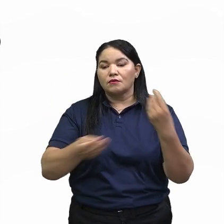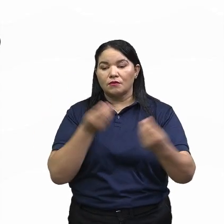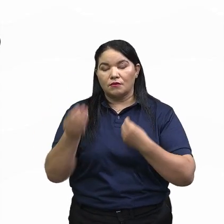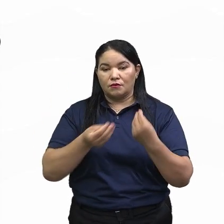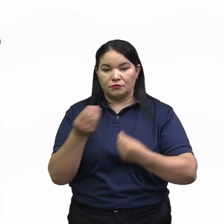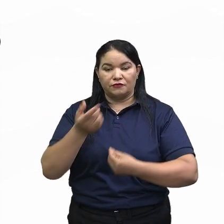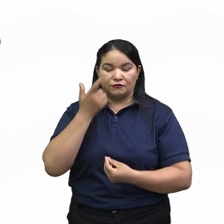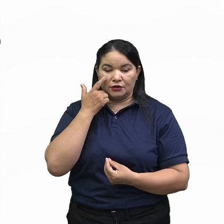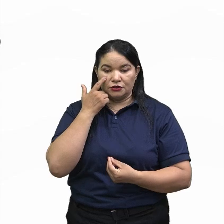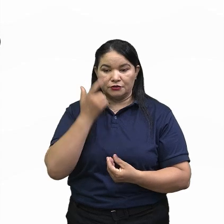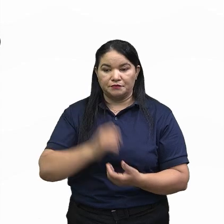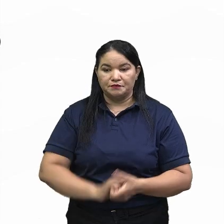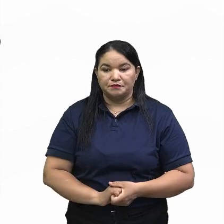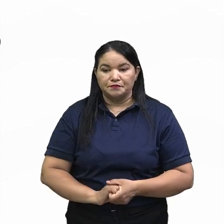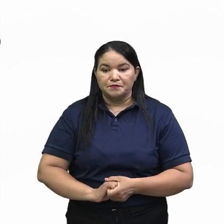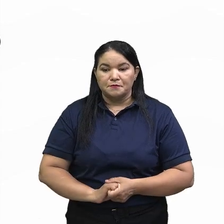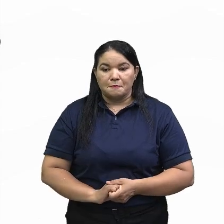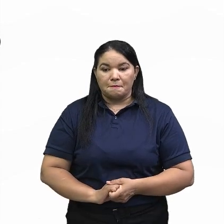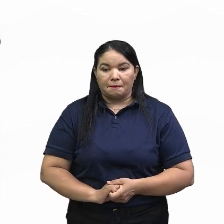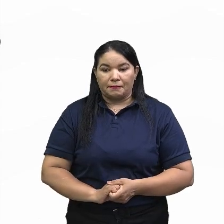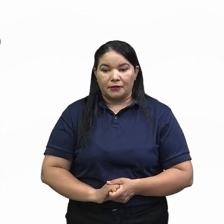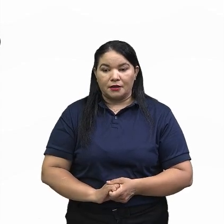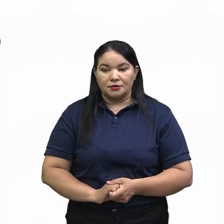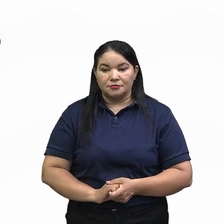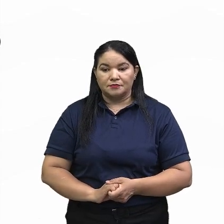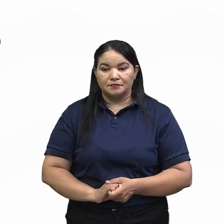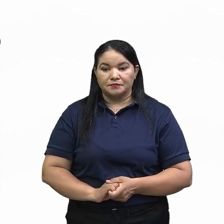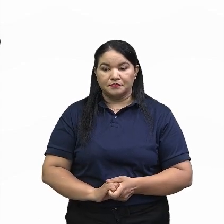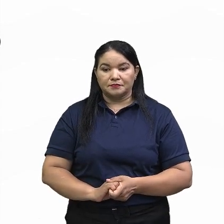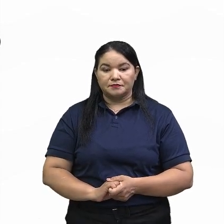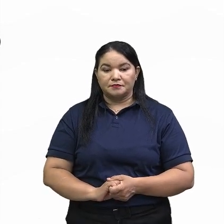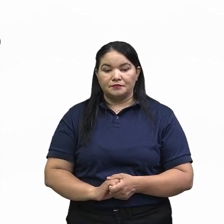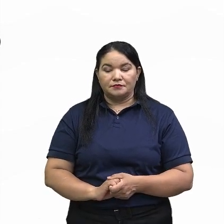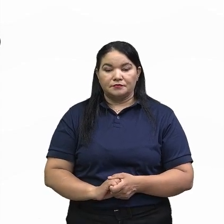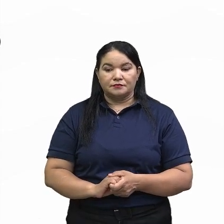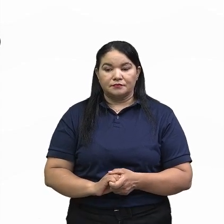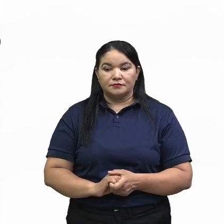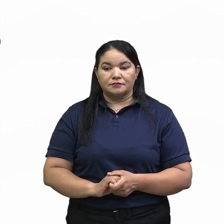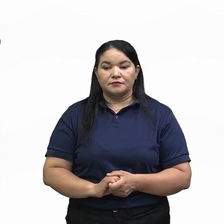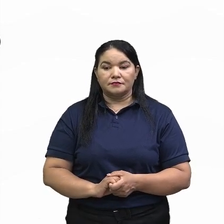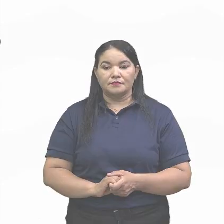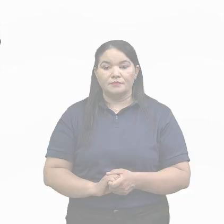curvas quando partes diferentes das frentes de onda se propagam com